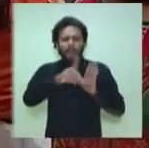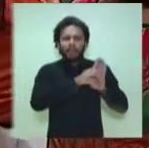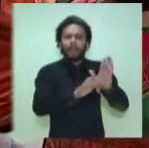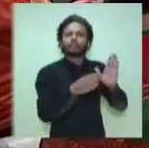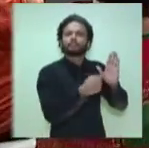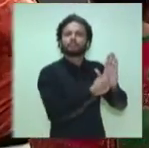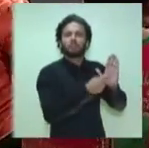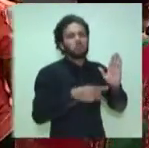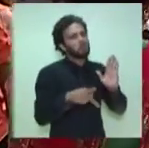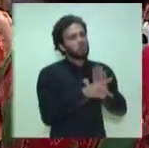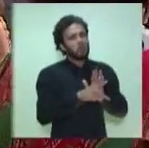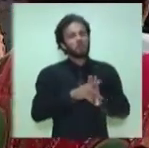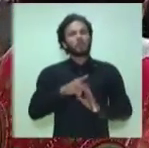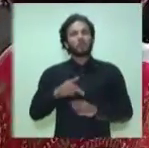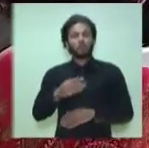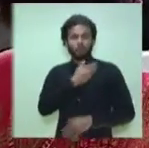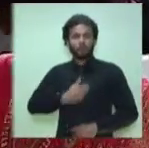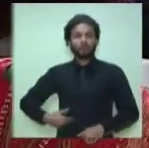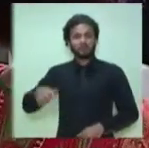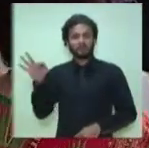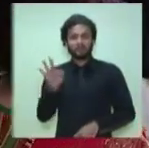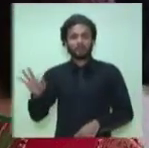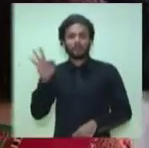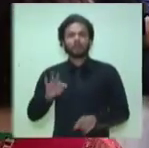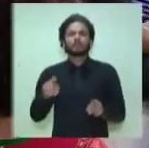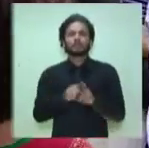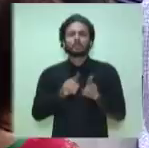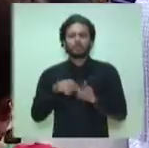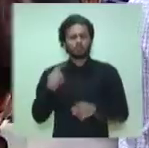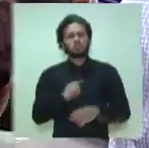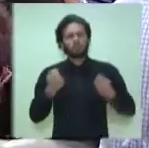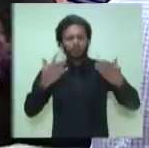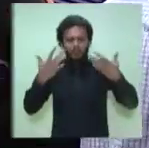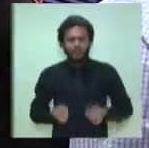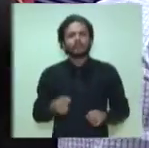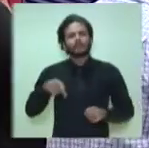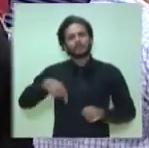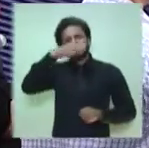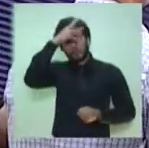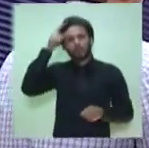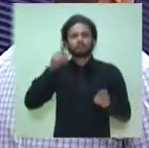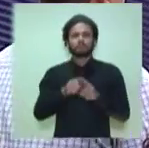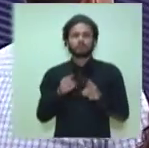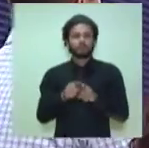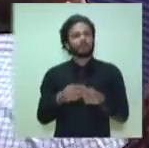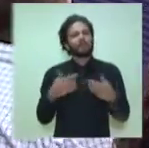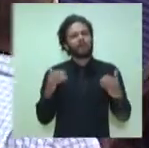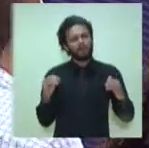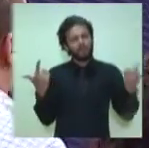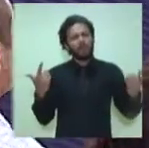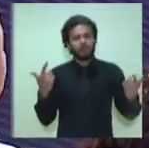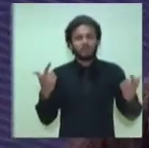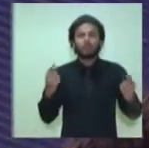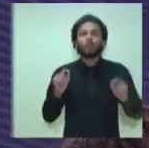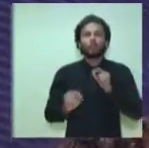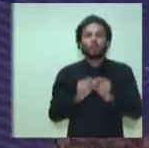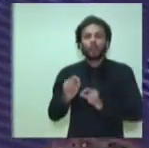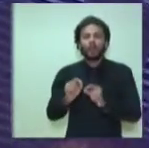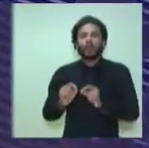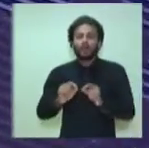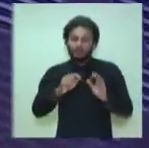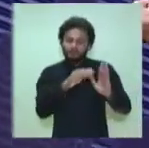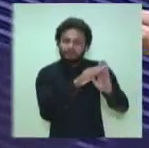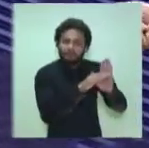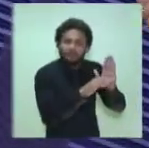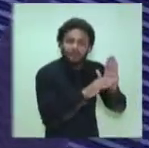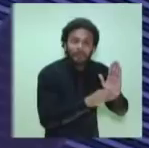da lei federal e eu imagino que é o modelo que nós temos que adotar aqui na nossa cidade. É óbvio que o critério para receber a chancela é o critério